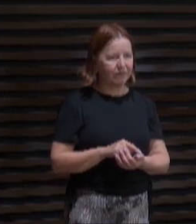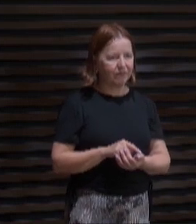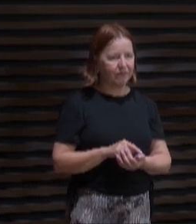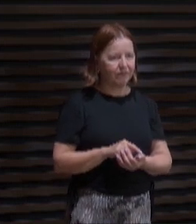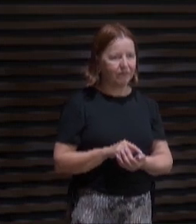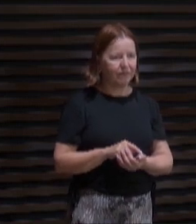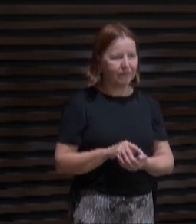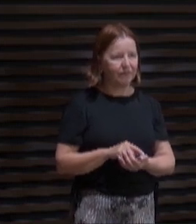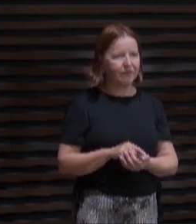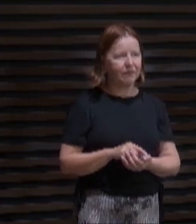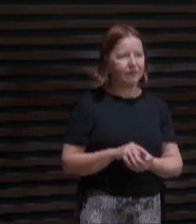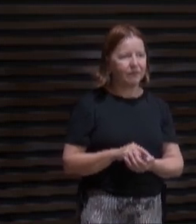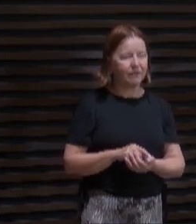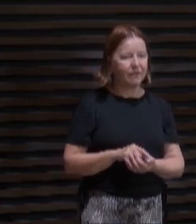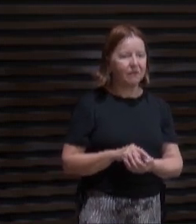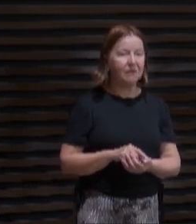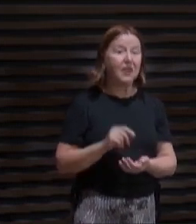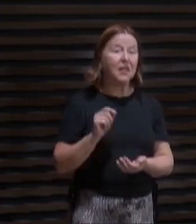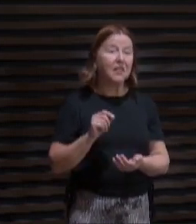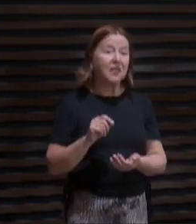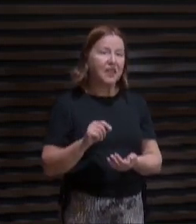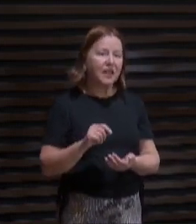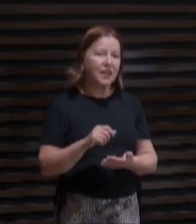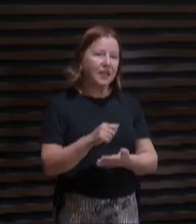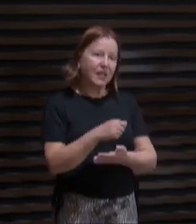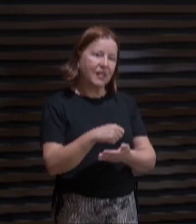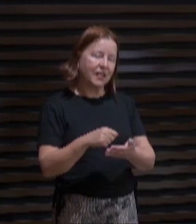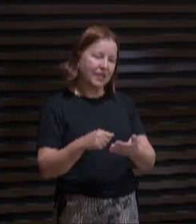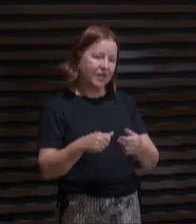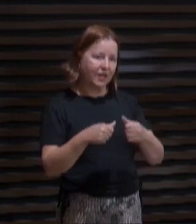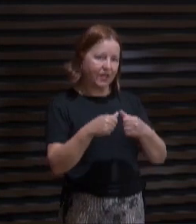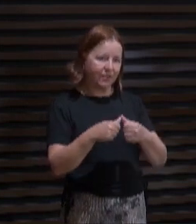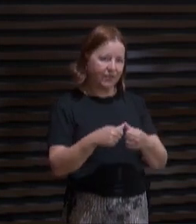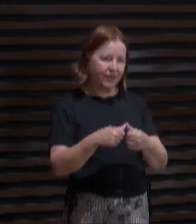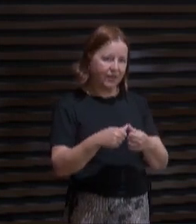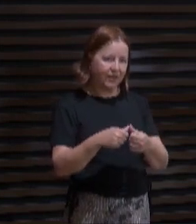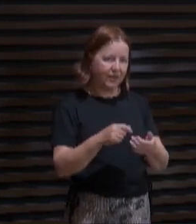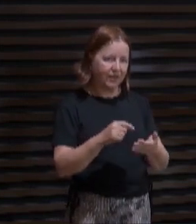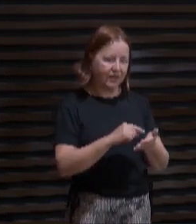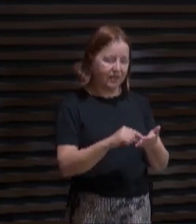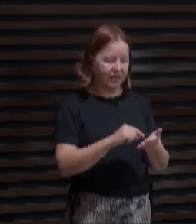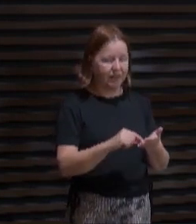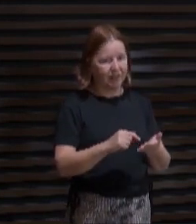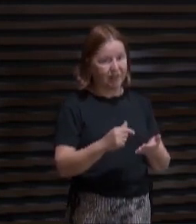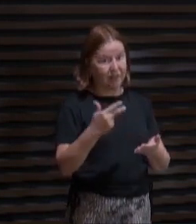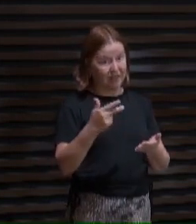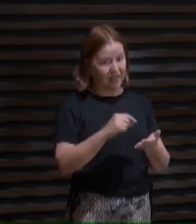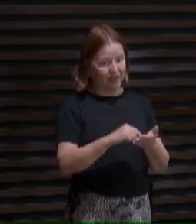Quem eram esses editores? Já disse, não temos condições de